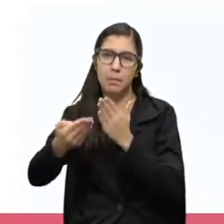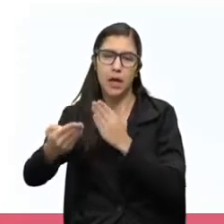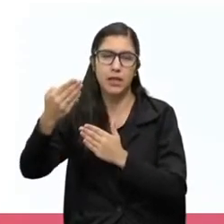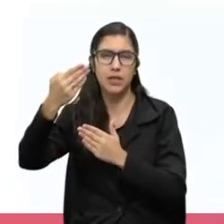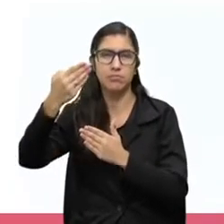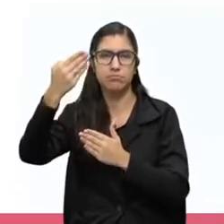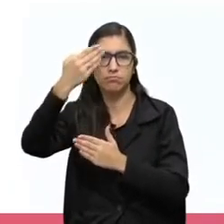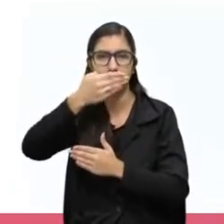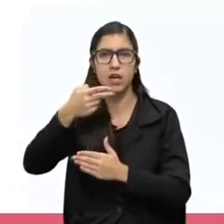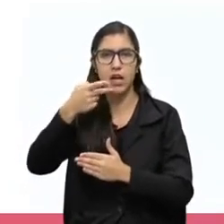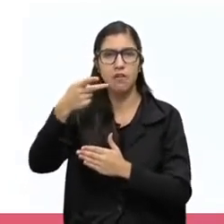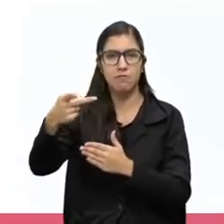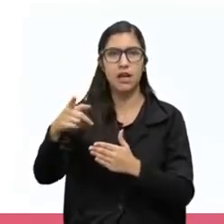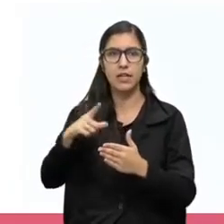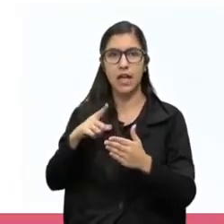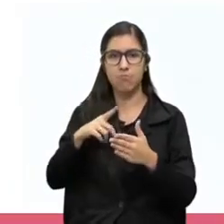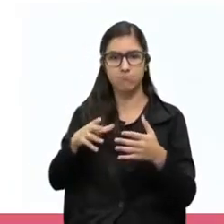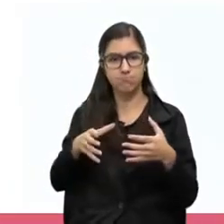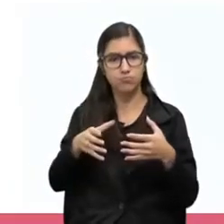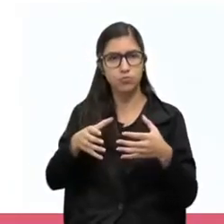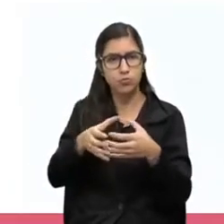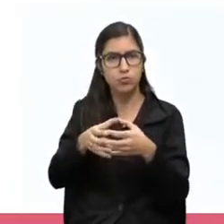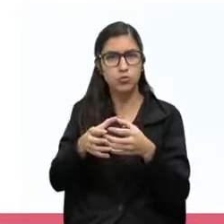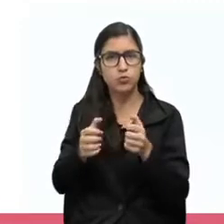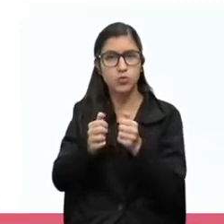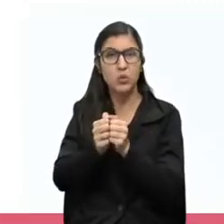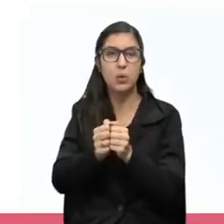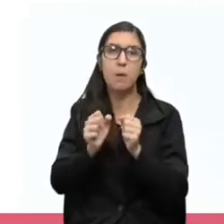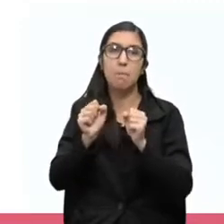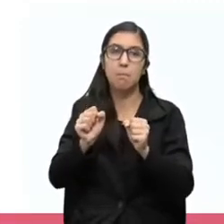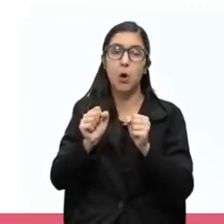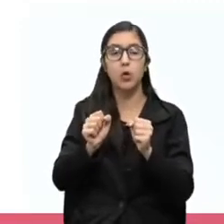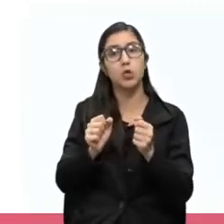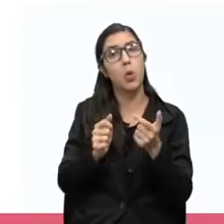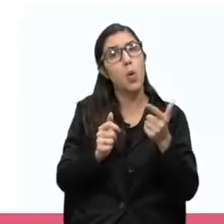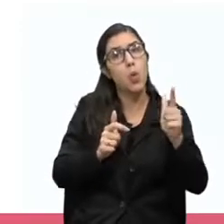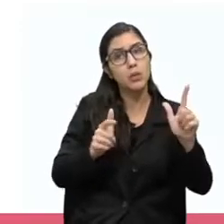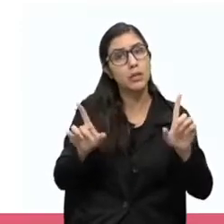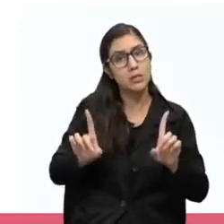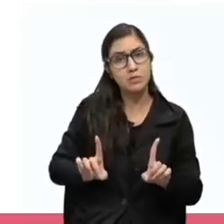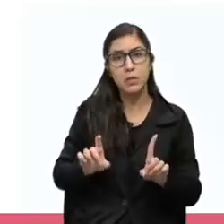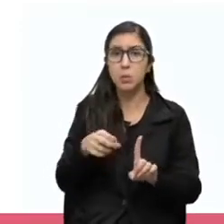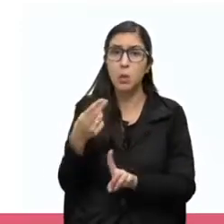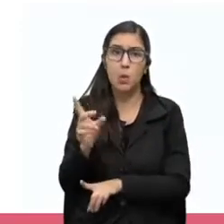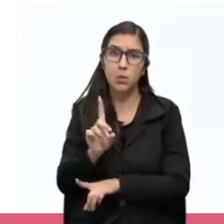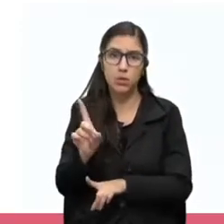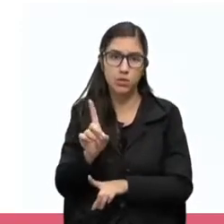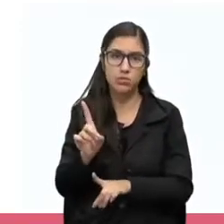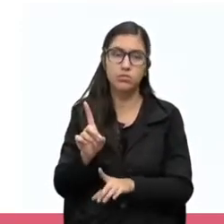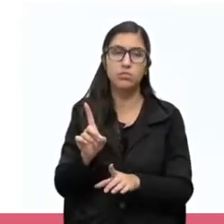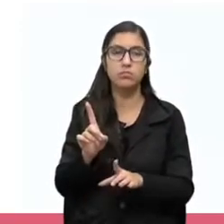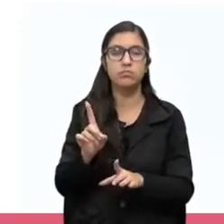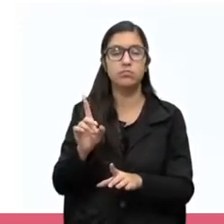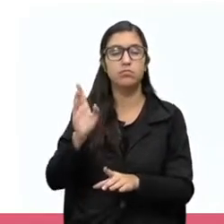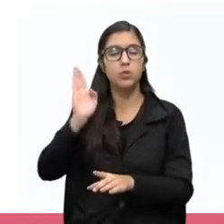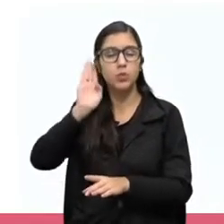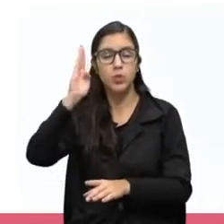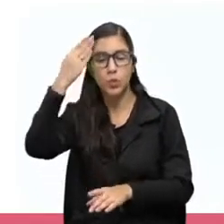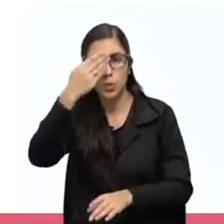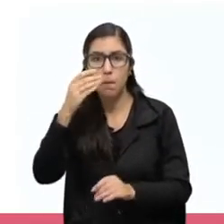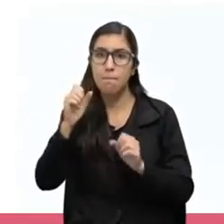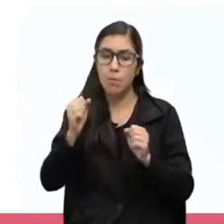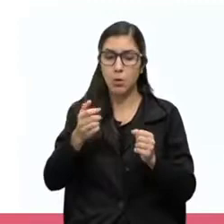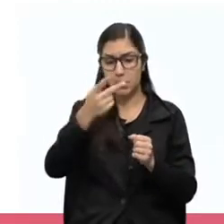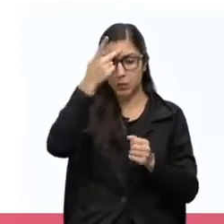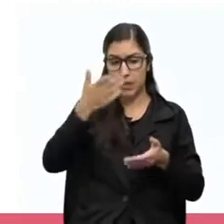Menciona que ela fala da forma concomitante, que podem estar acompanhadas de outras deficiências ou não. A surdo-cegueira pode ser congênita